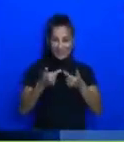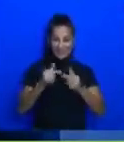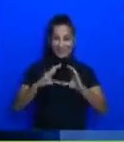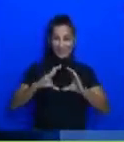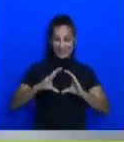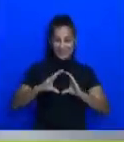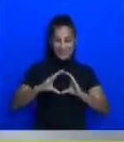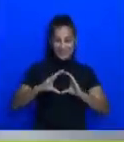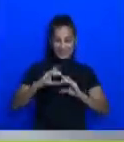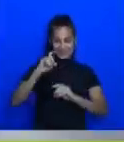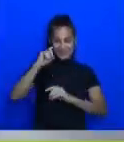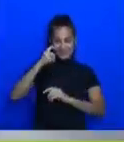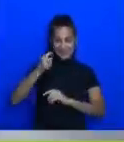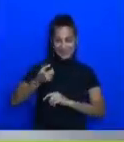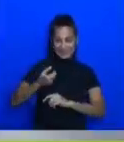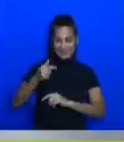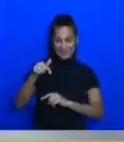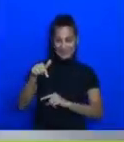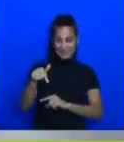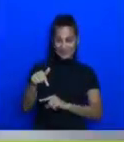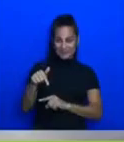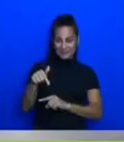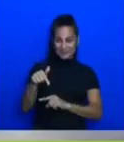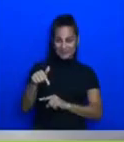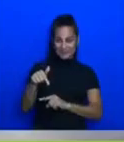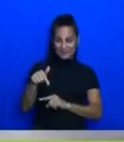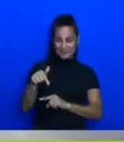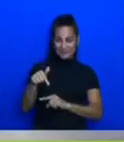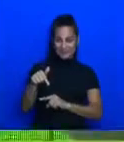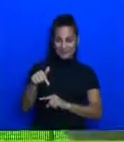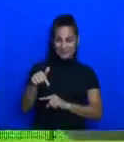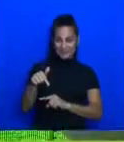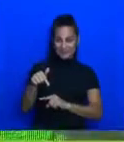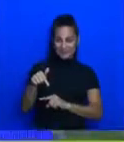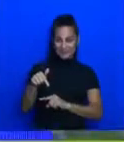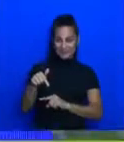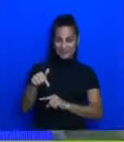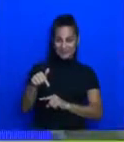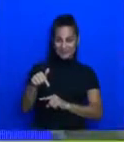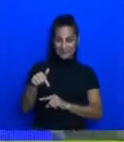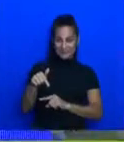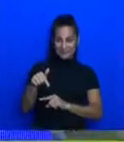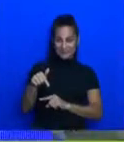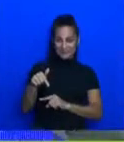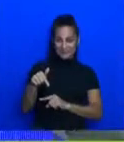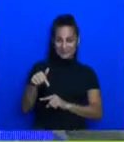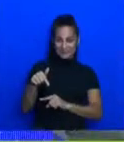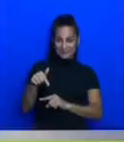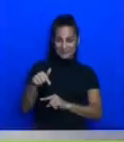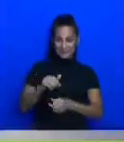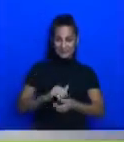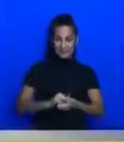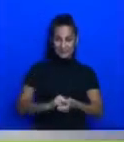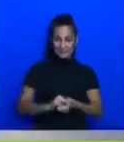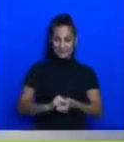vem. Bola preta, número 7.